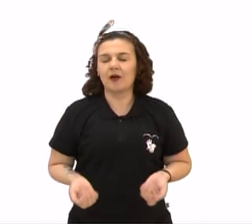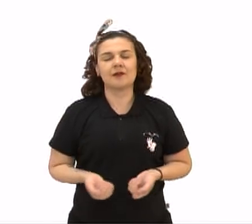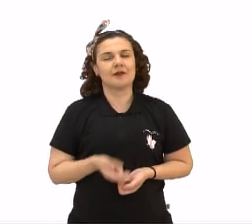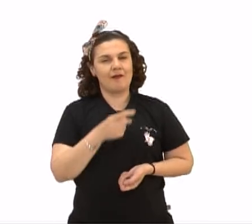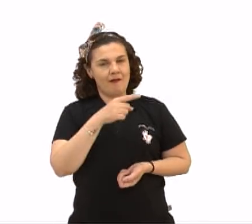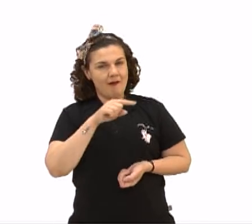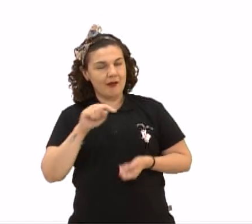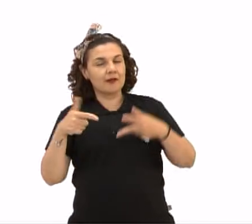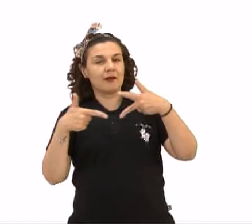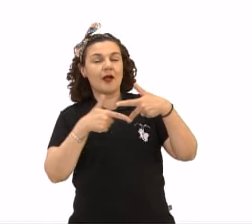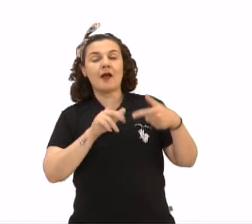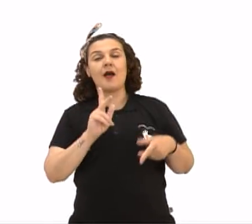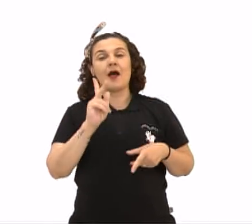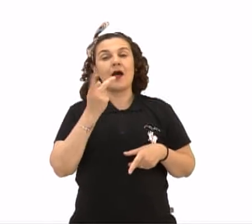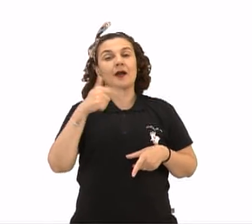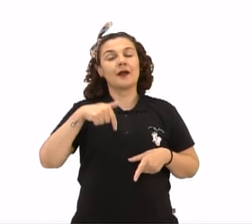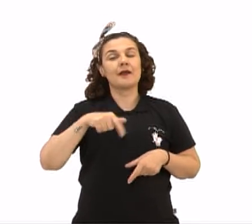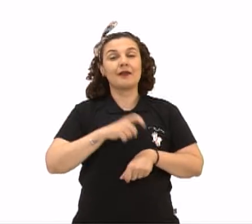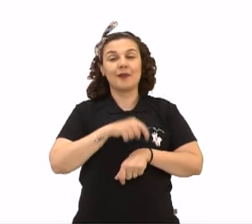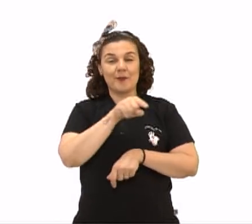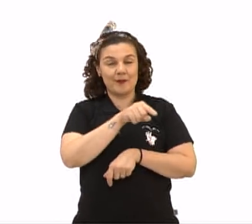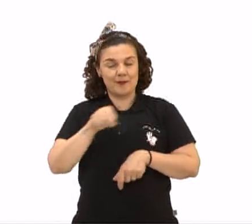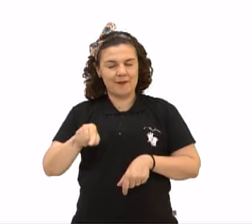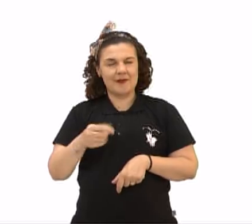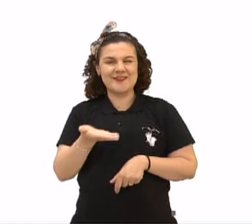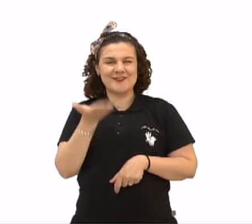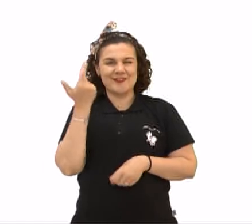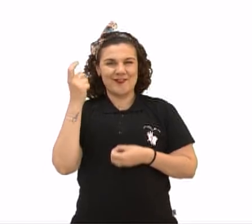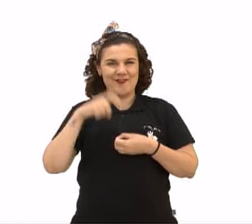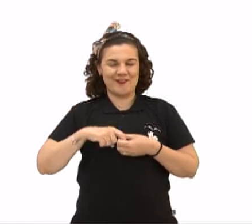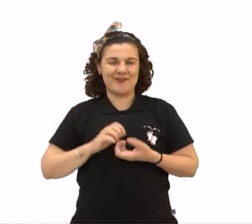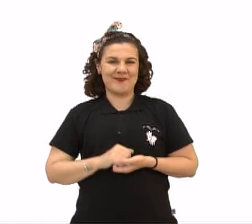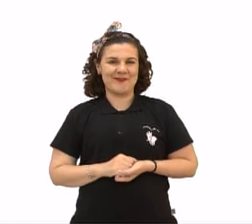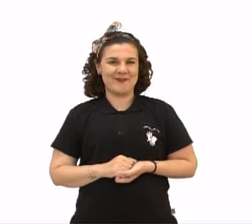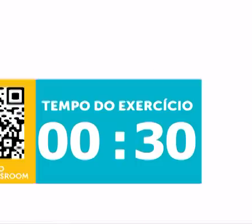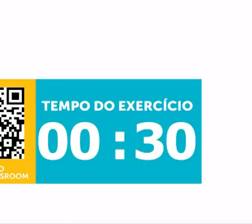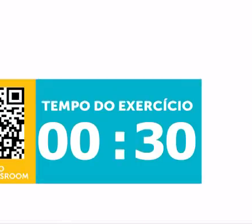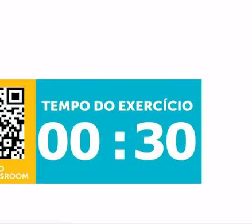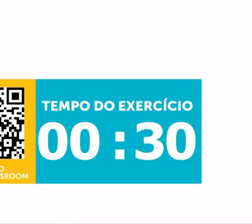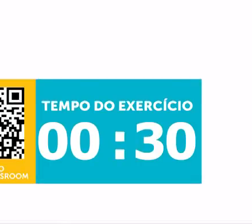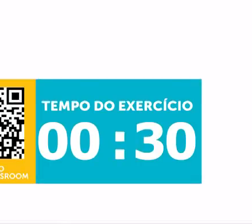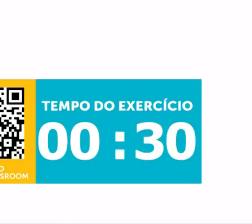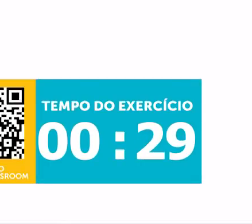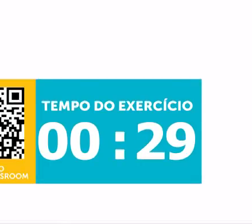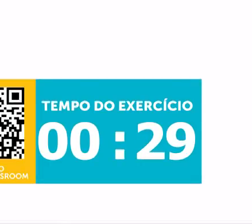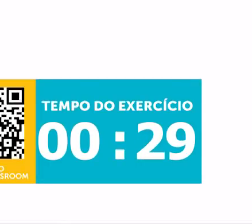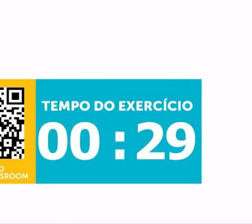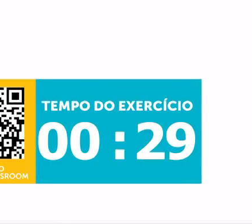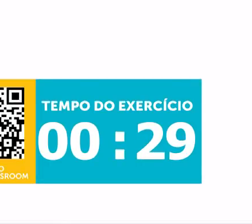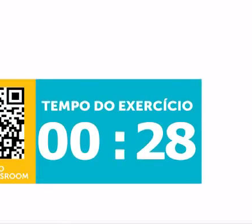dentro dos quadrinhos, HQs, o que significa? Um tempinho lá para vocês e já já voltamos.